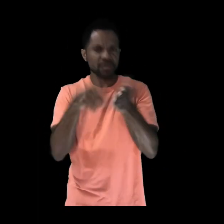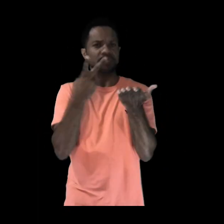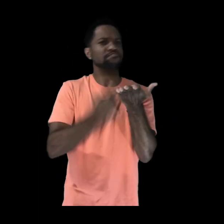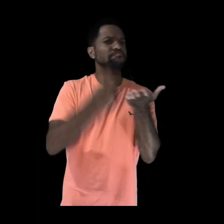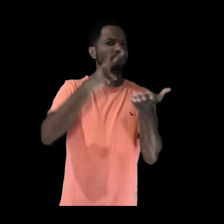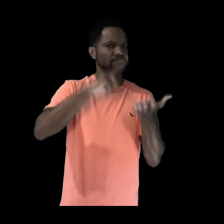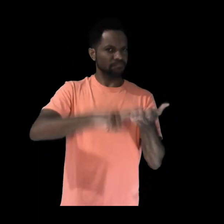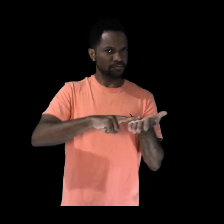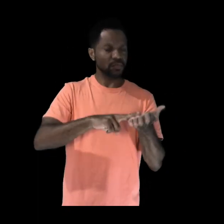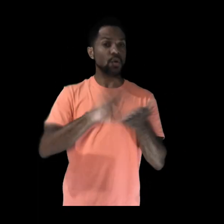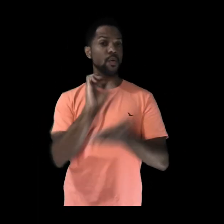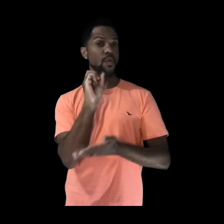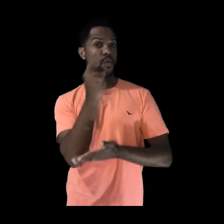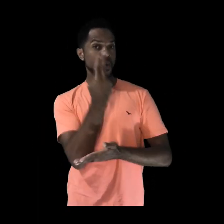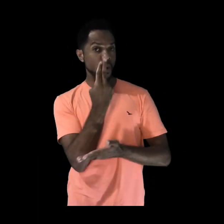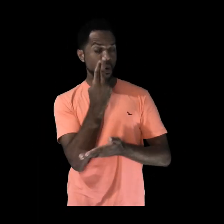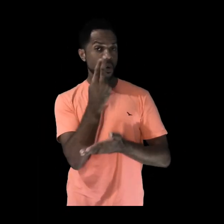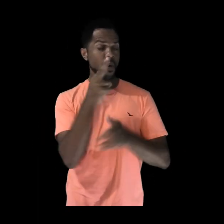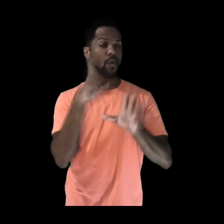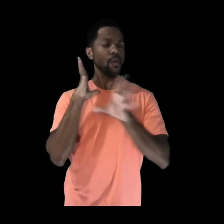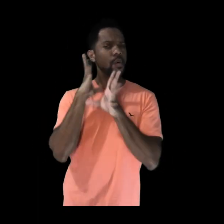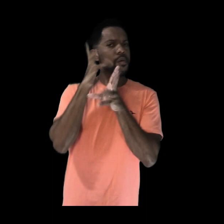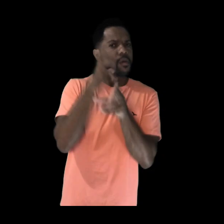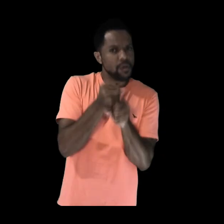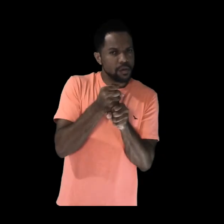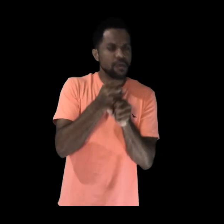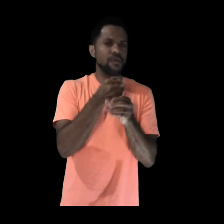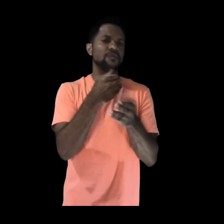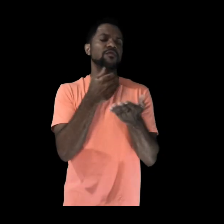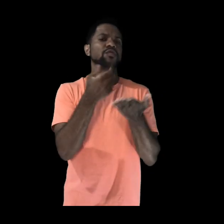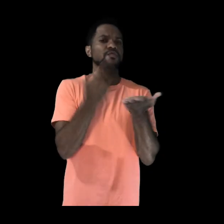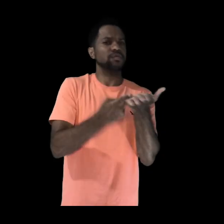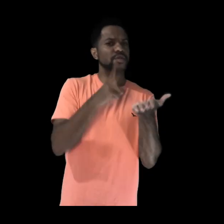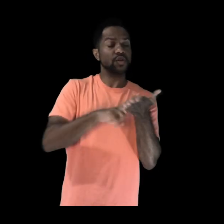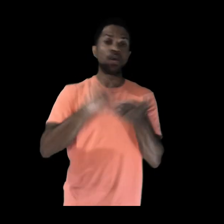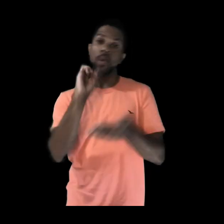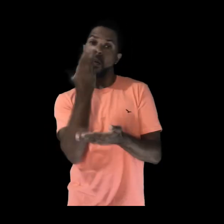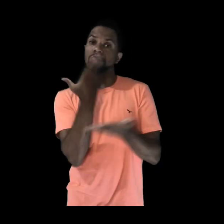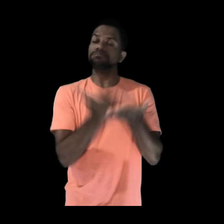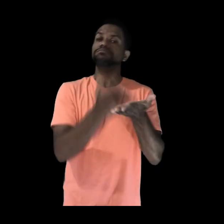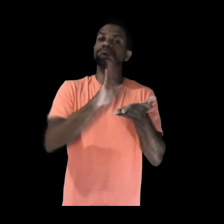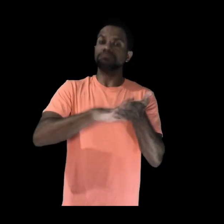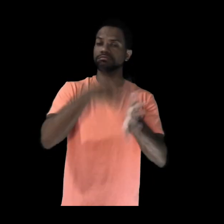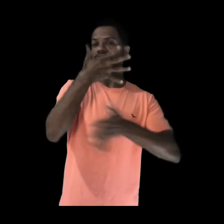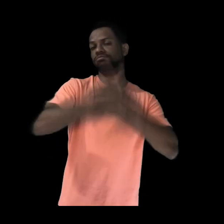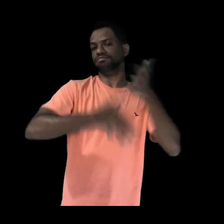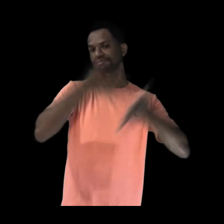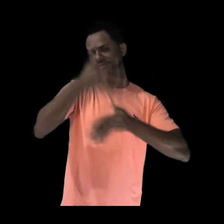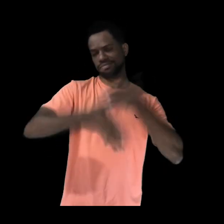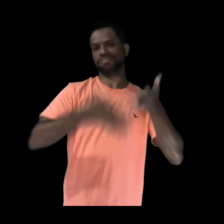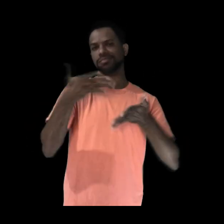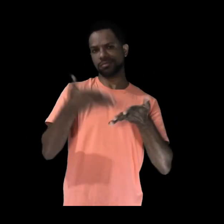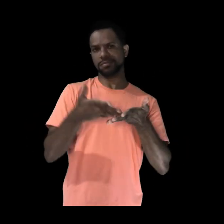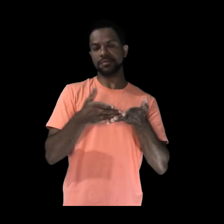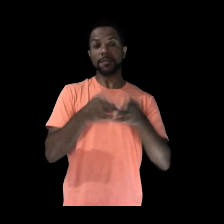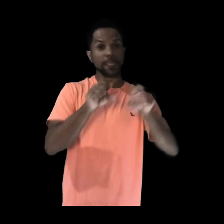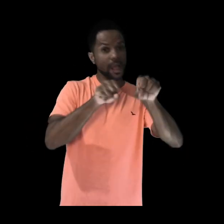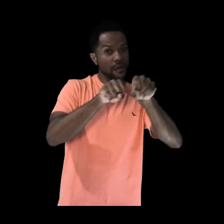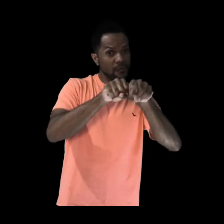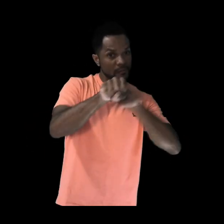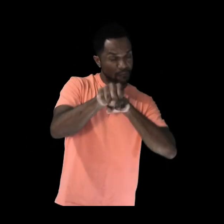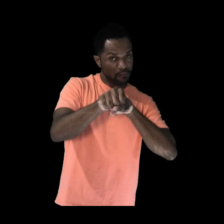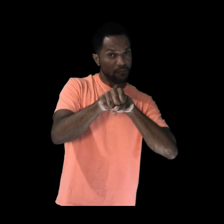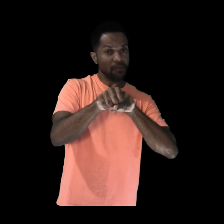o pesquisador em tradução, ou revisor de tradução, ou intérprete de Libras. Então, a formação